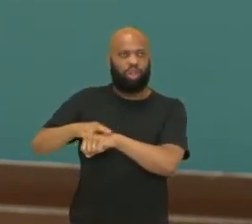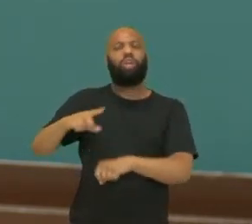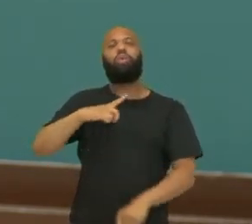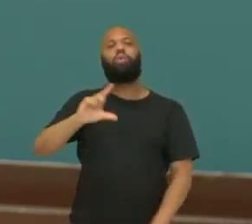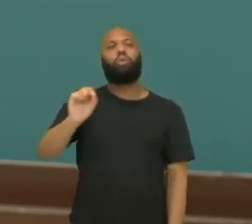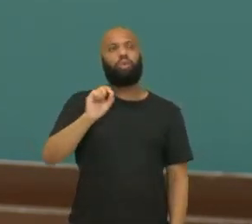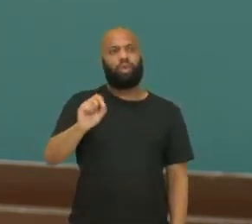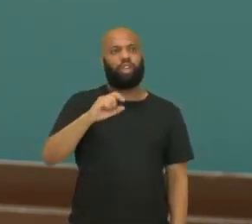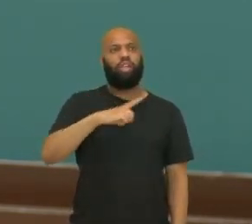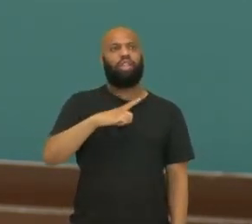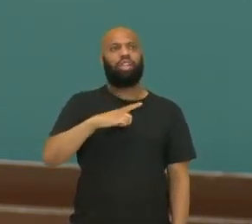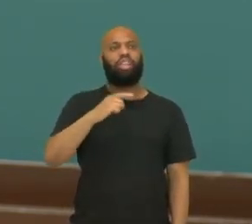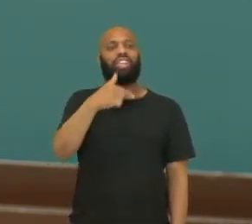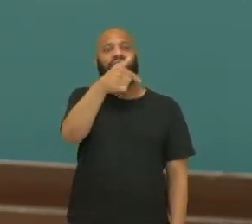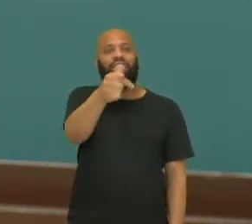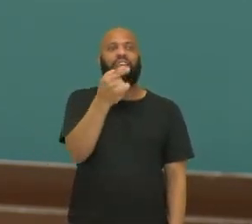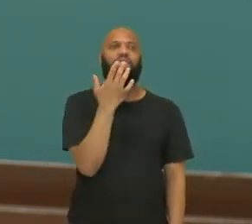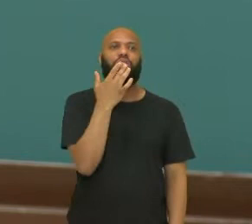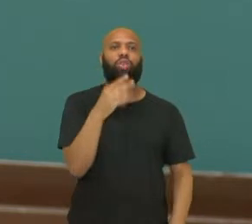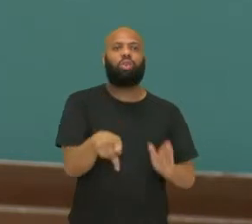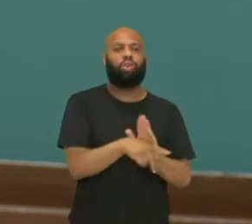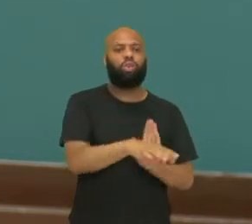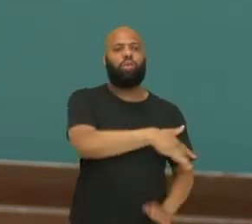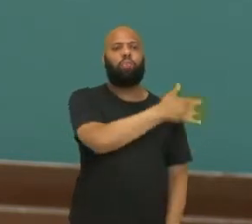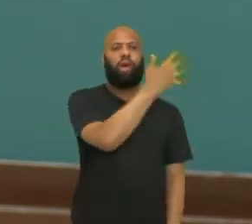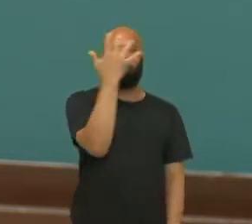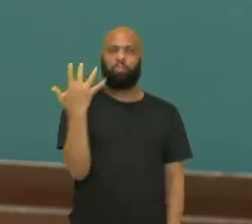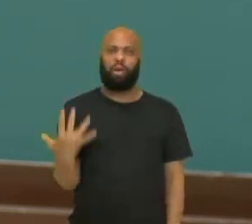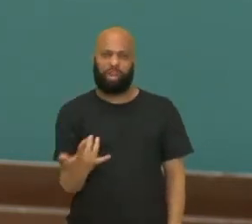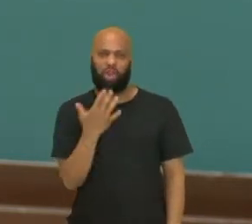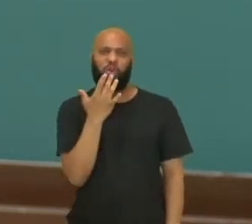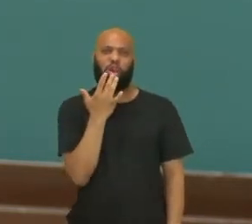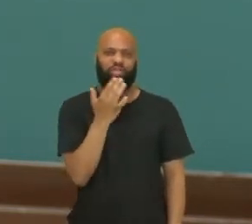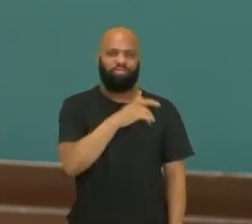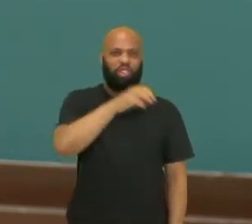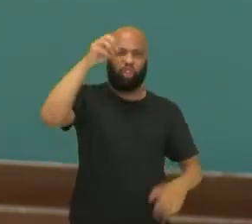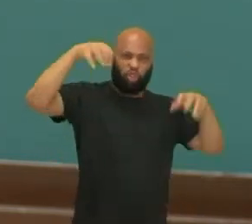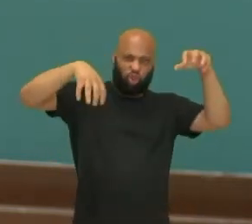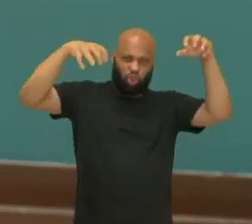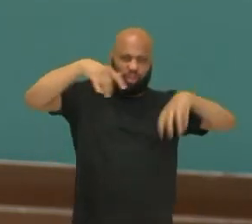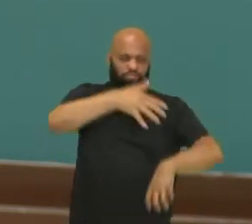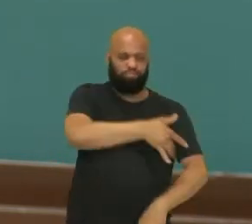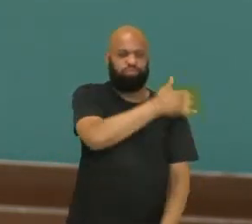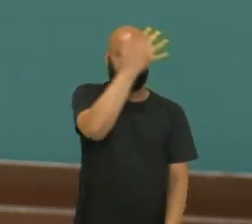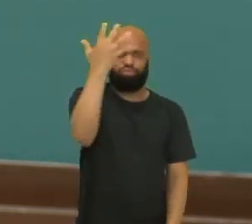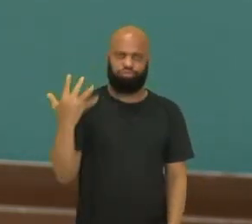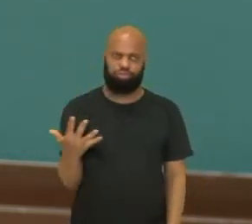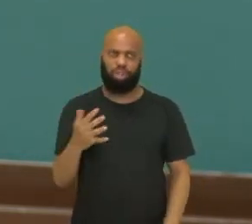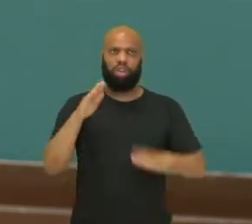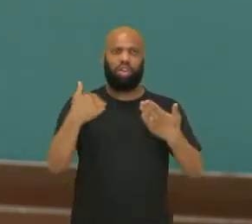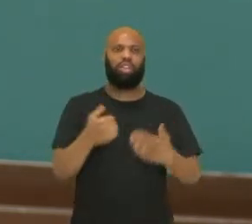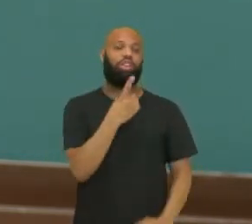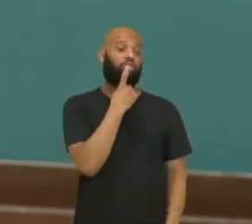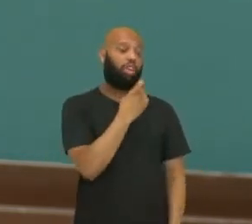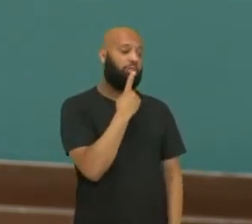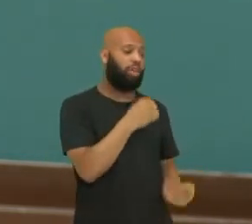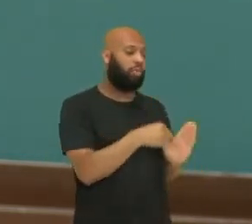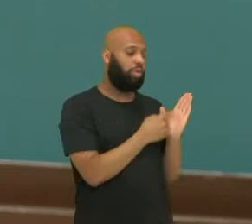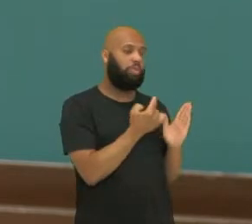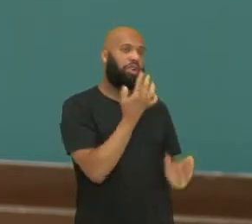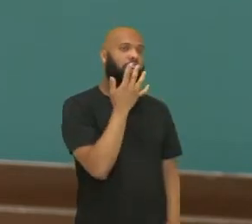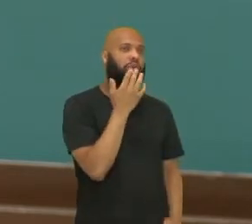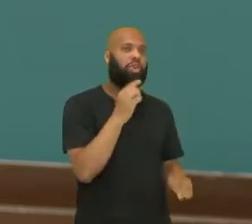violeta, você tem as 7 cores que compõem o arco-íris, tá? Pessoal, não esqueça, o vermelho é a primeira